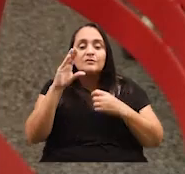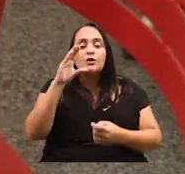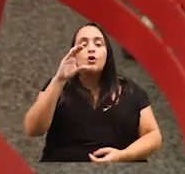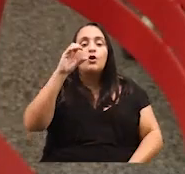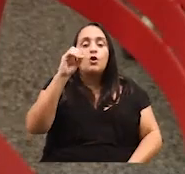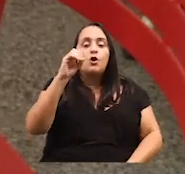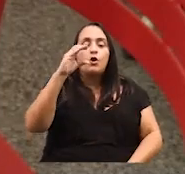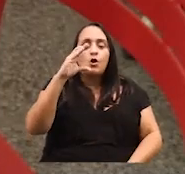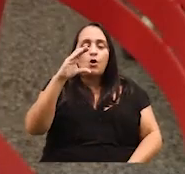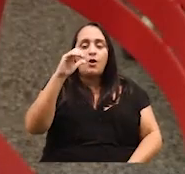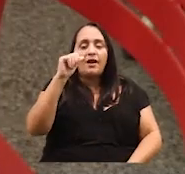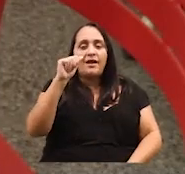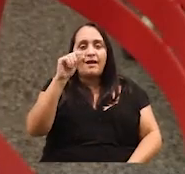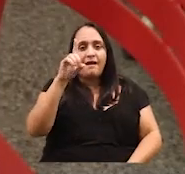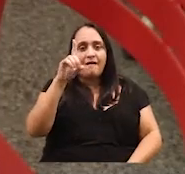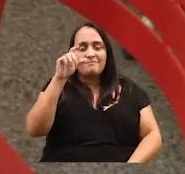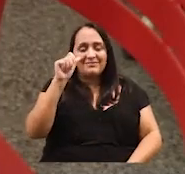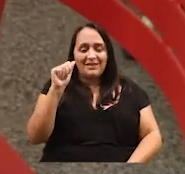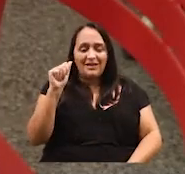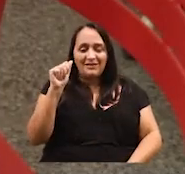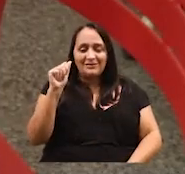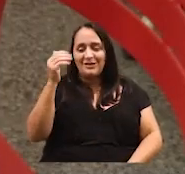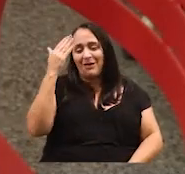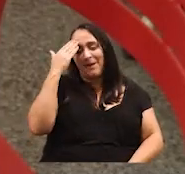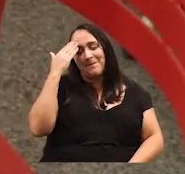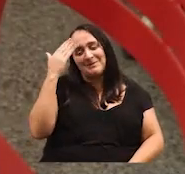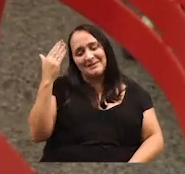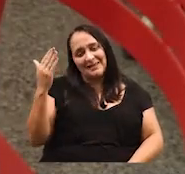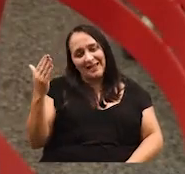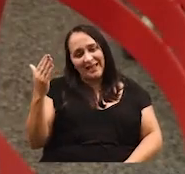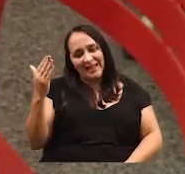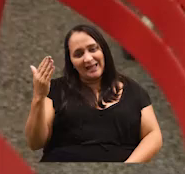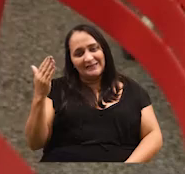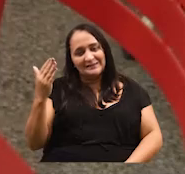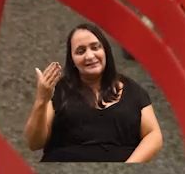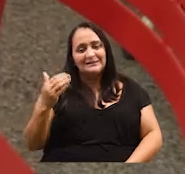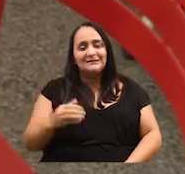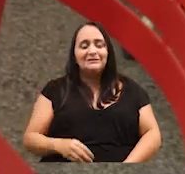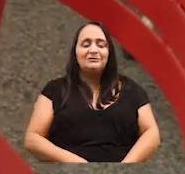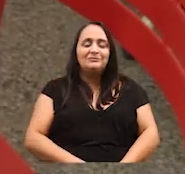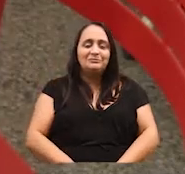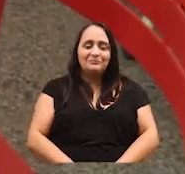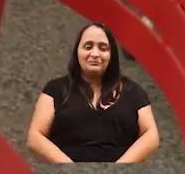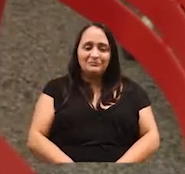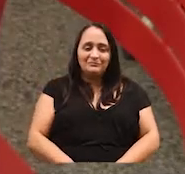Cocada. Cocada. Obrigada, Fernando. Receita de